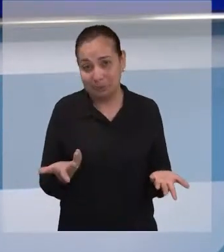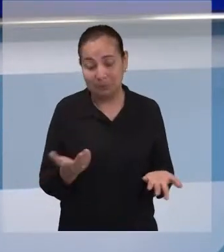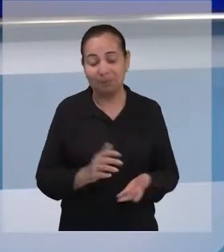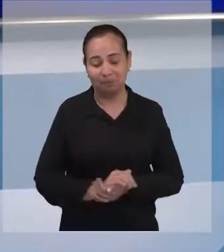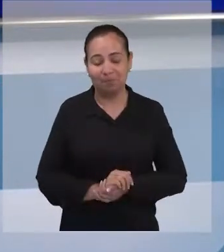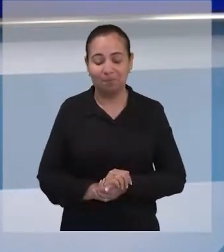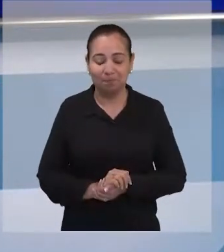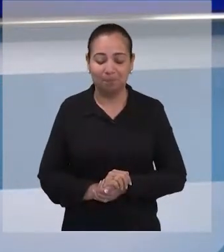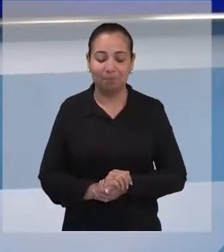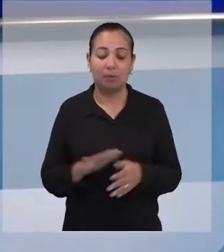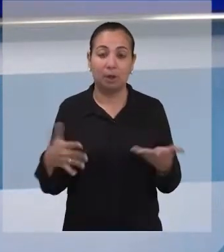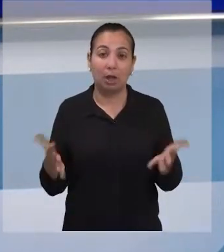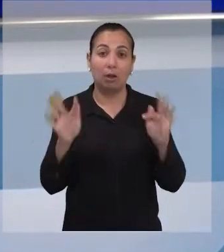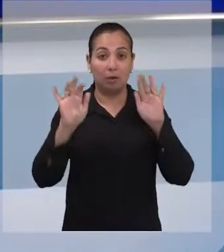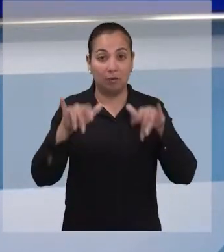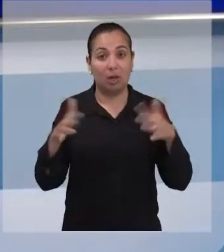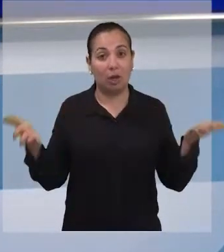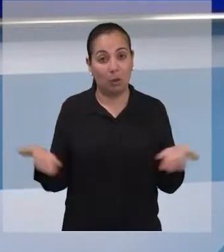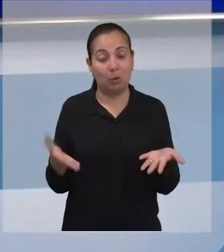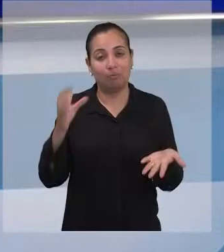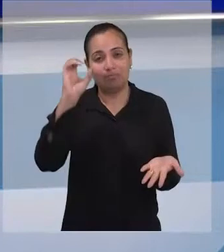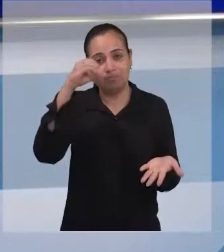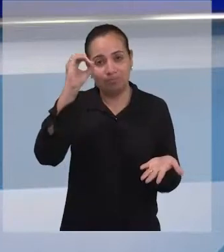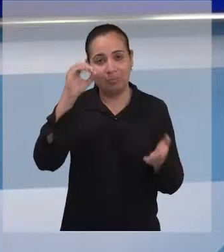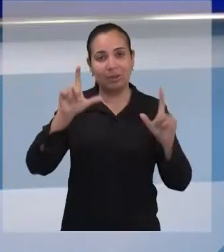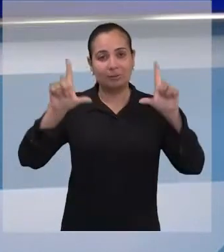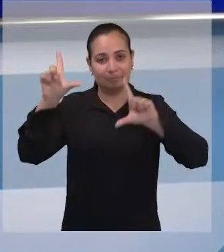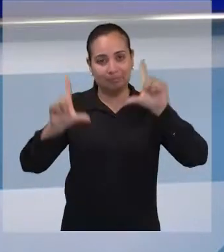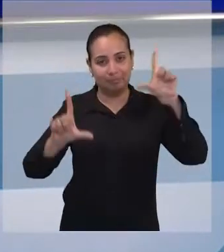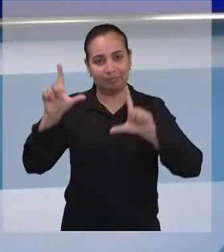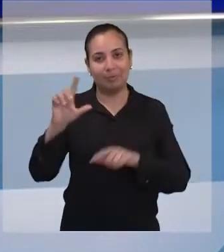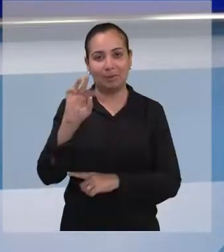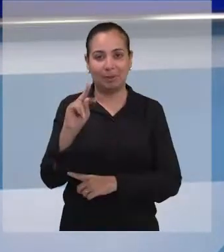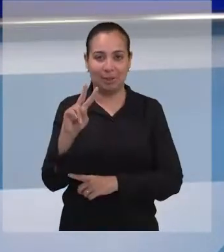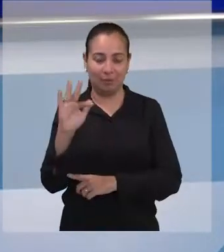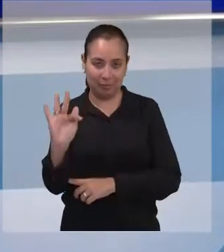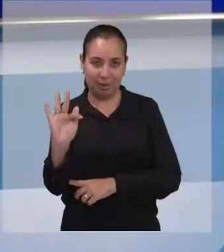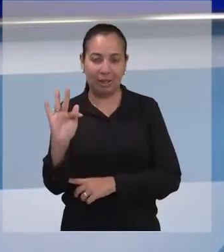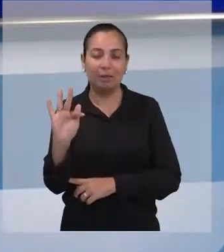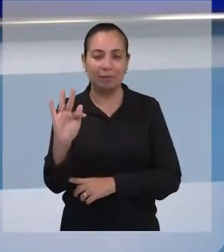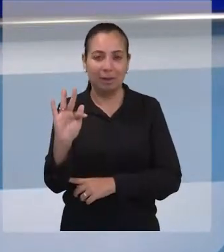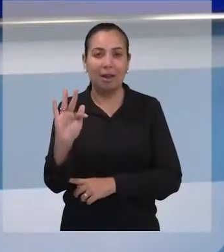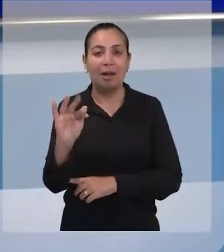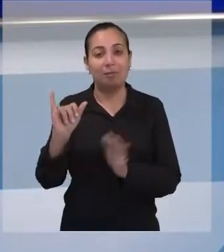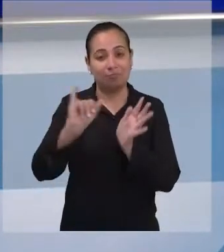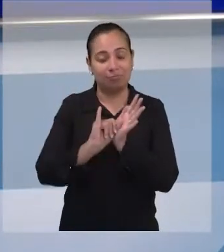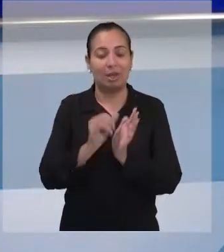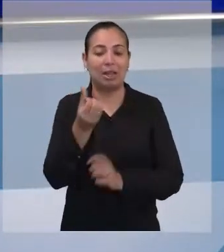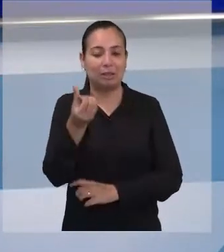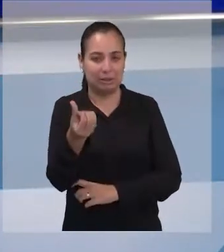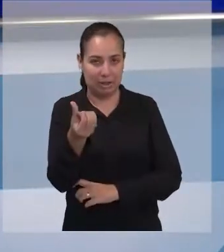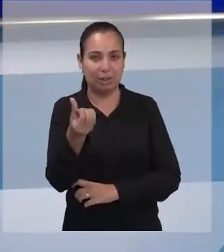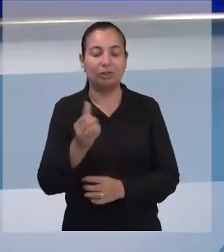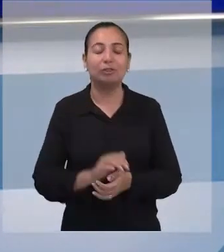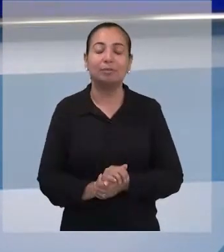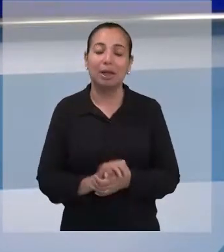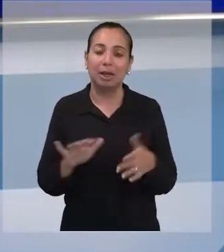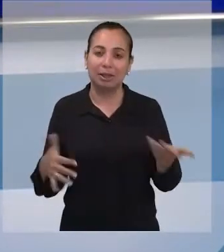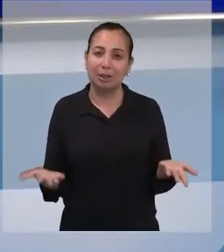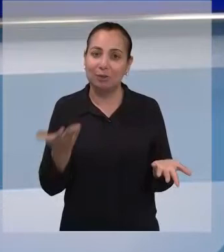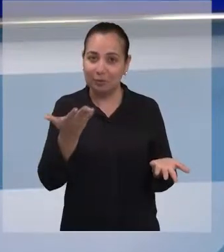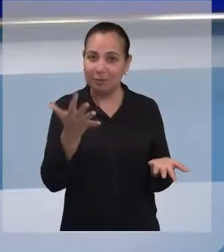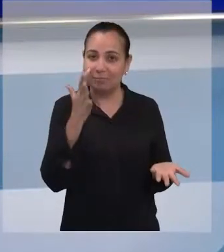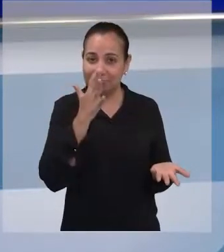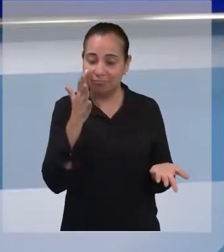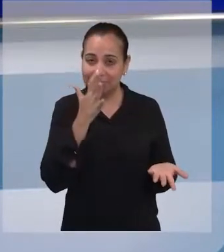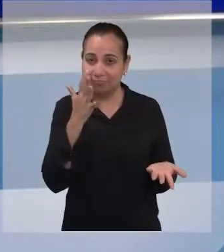mais uma edição do programa Observatório pela TV Fortaleza, canal 6 da Multiplay. Esperando ter ajudado você, assinante, a